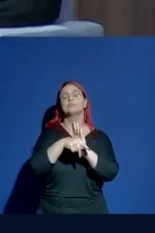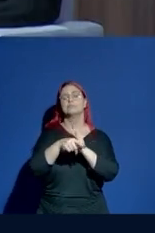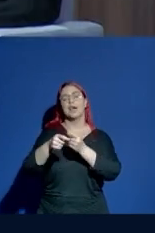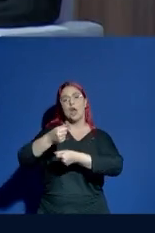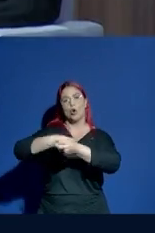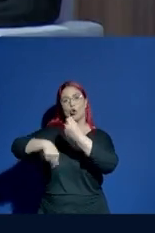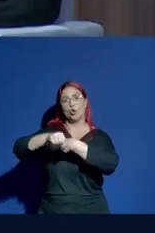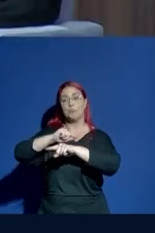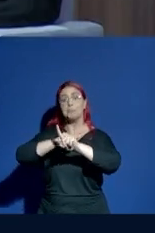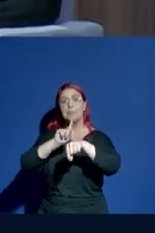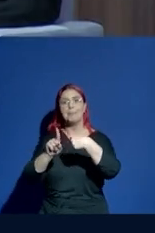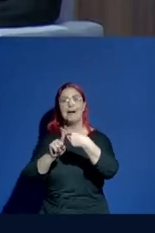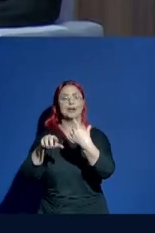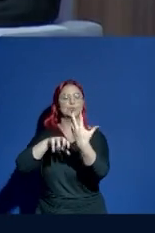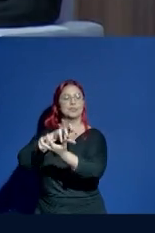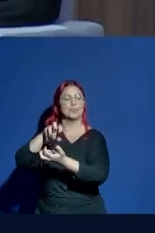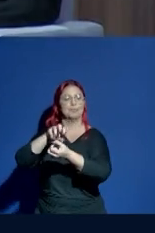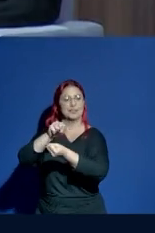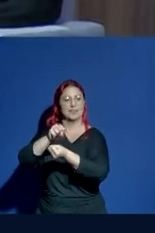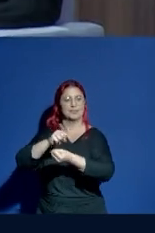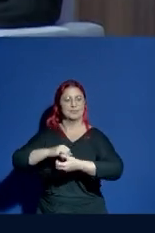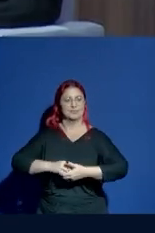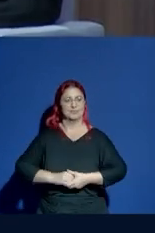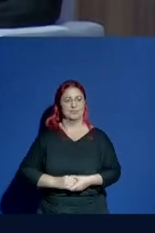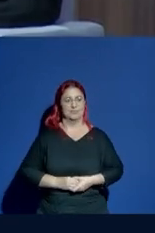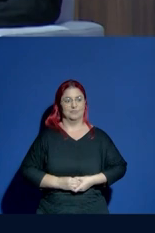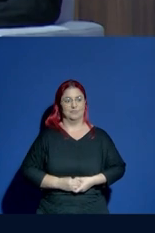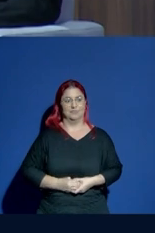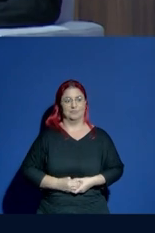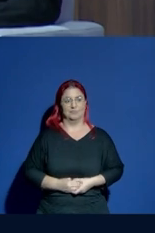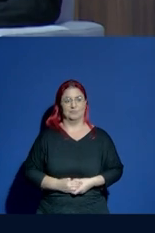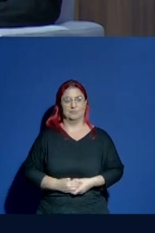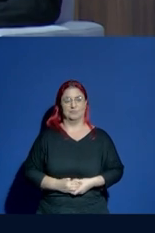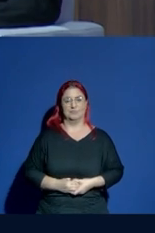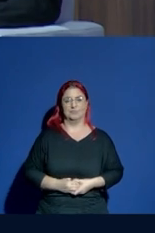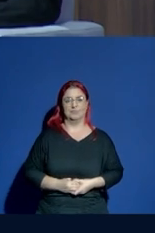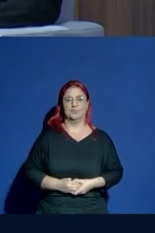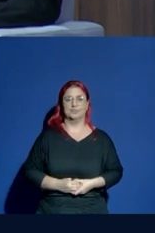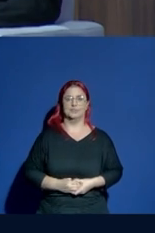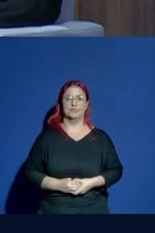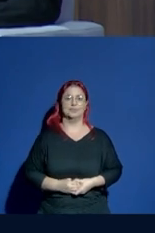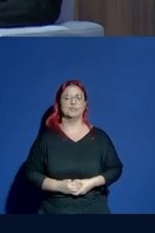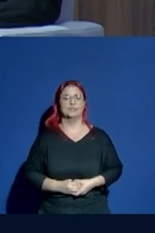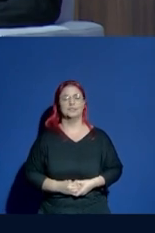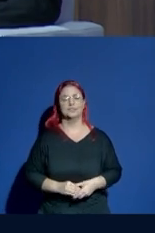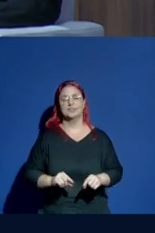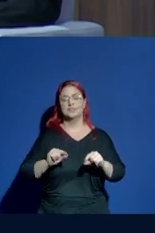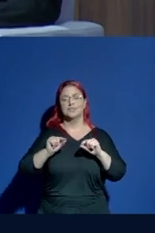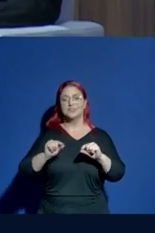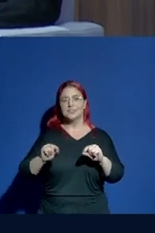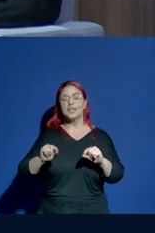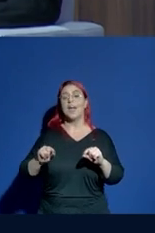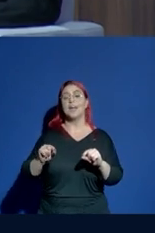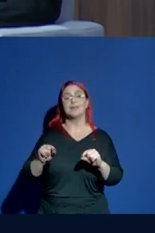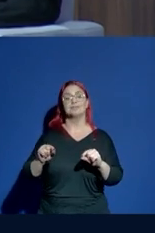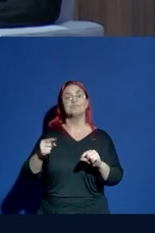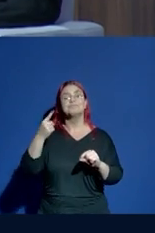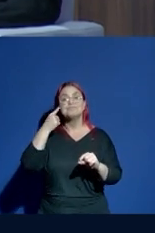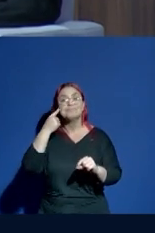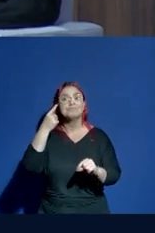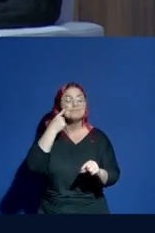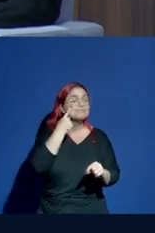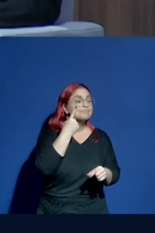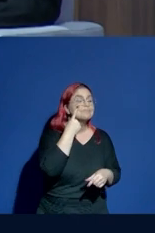da sustentabilidade essas questões não vão poder andar desassociadas quem apostar diferente vai perder